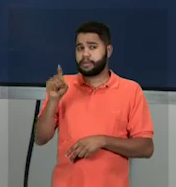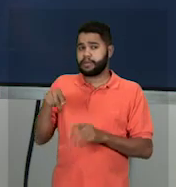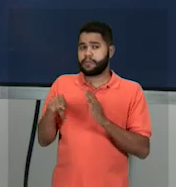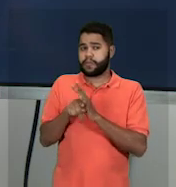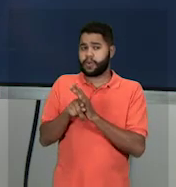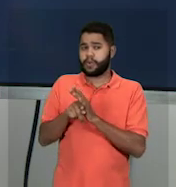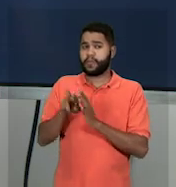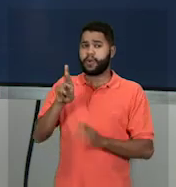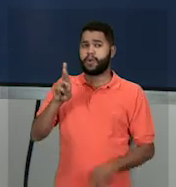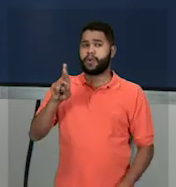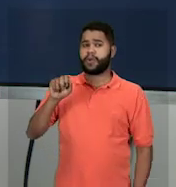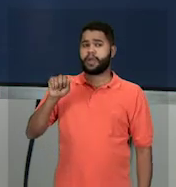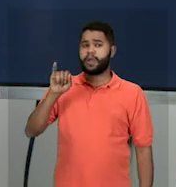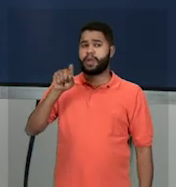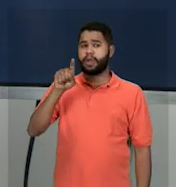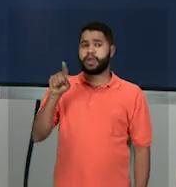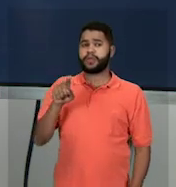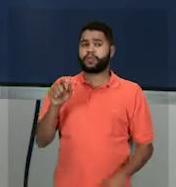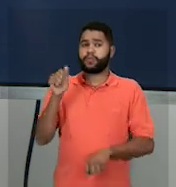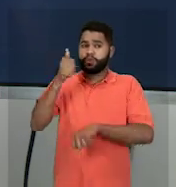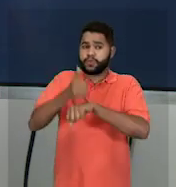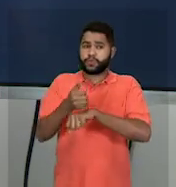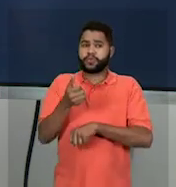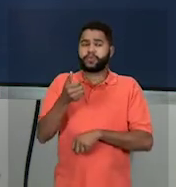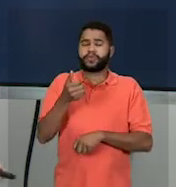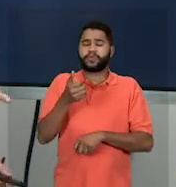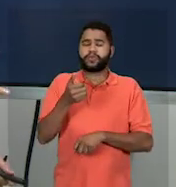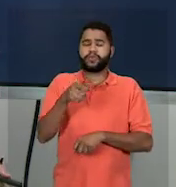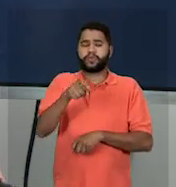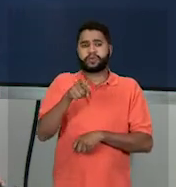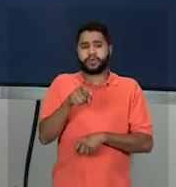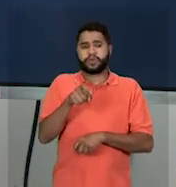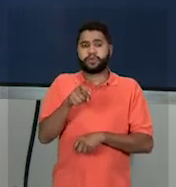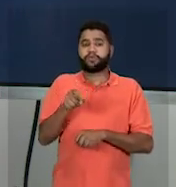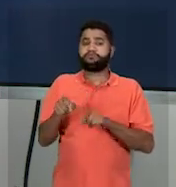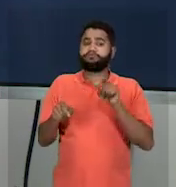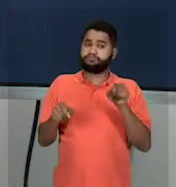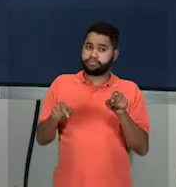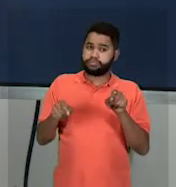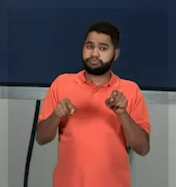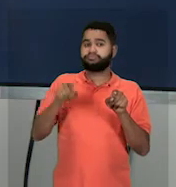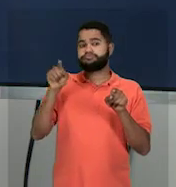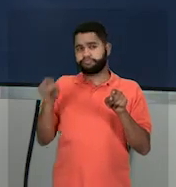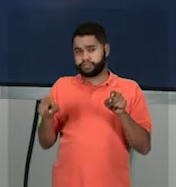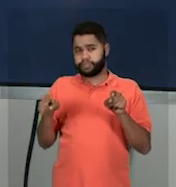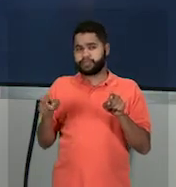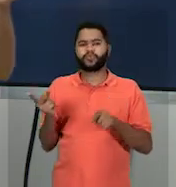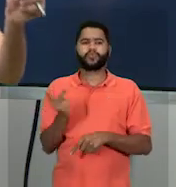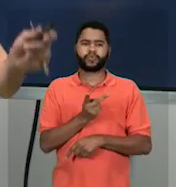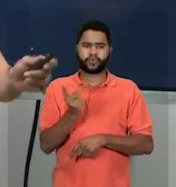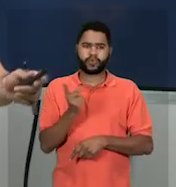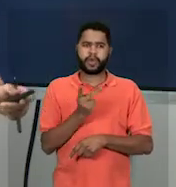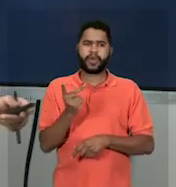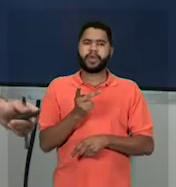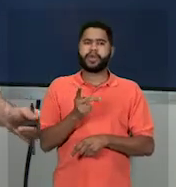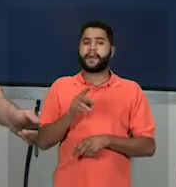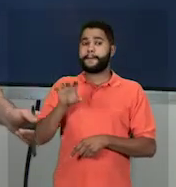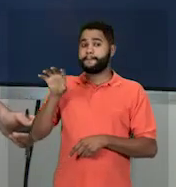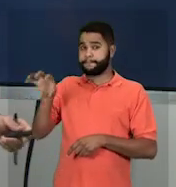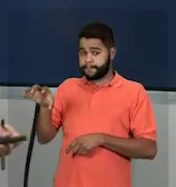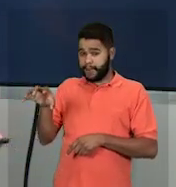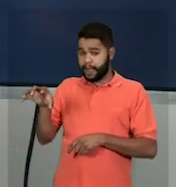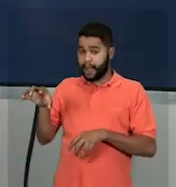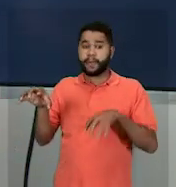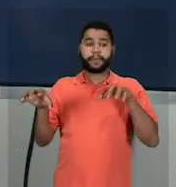eu vou pegar esse menos seis e colocar no lugar de X tanto no primeiro membro quanto no segundo membro vou fazer e nada para